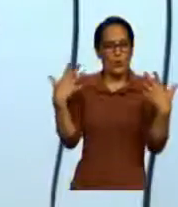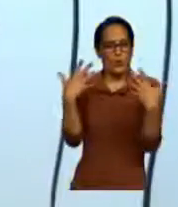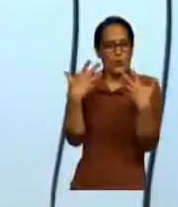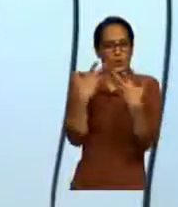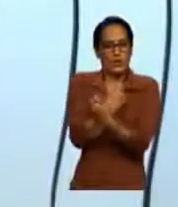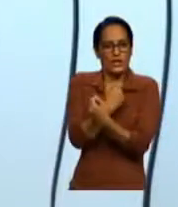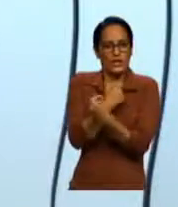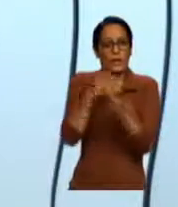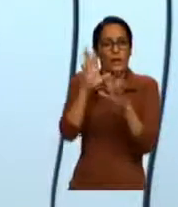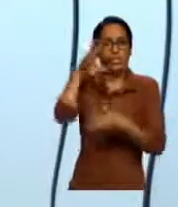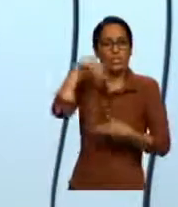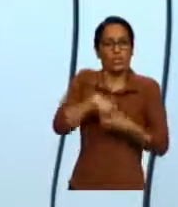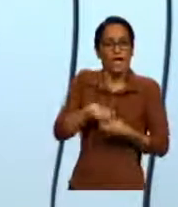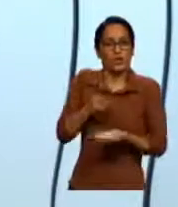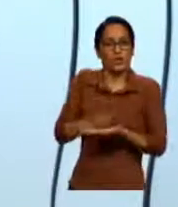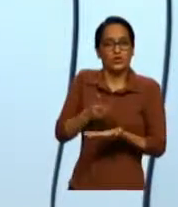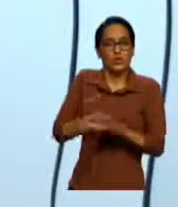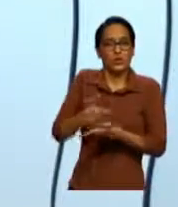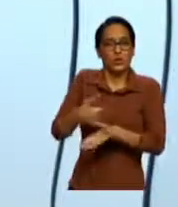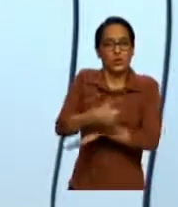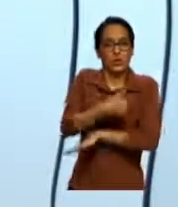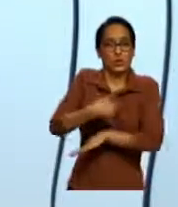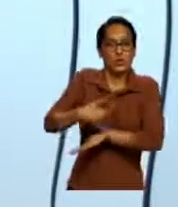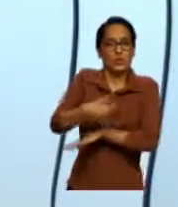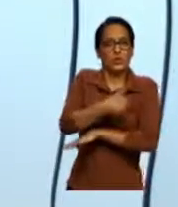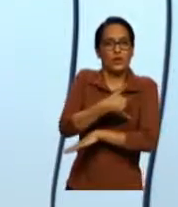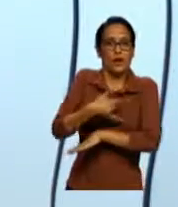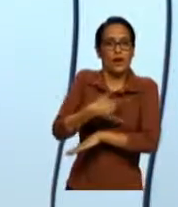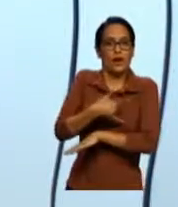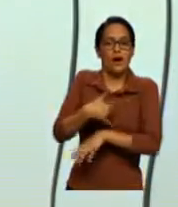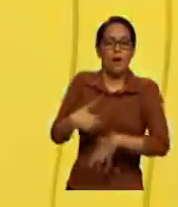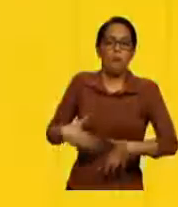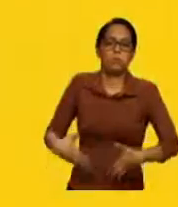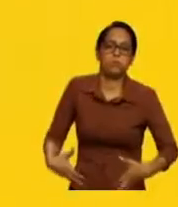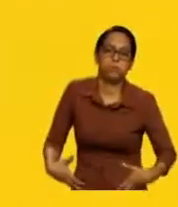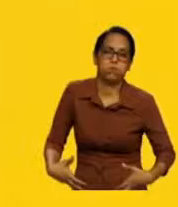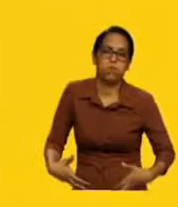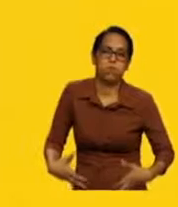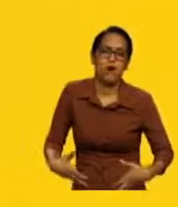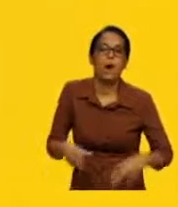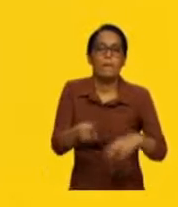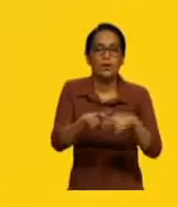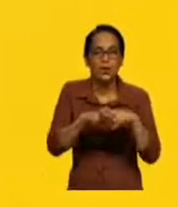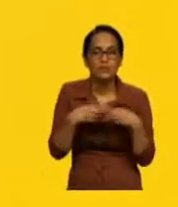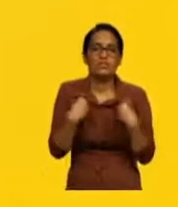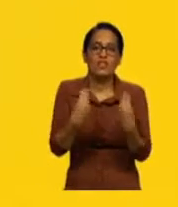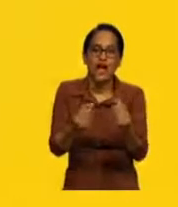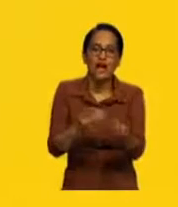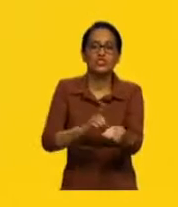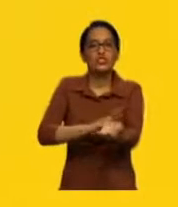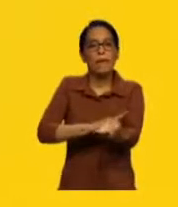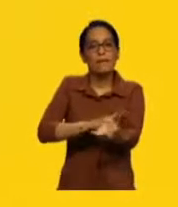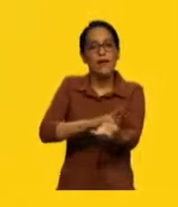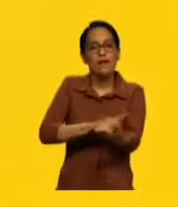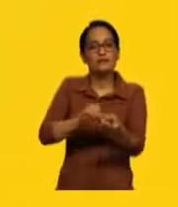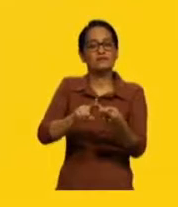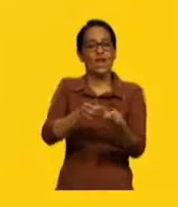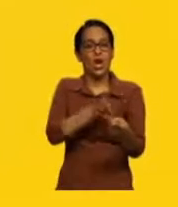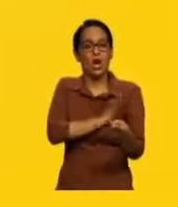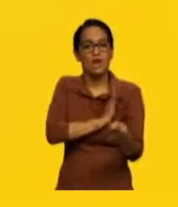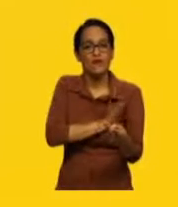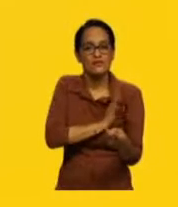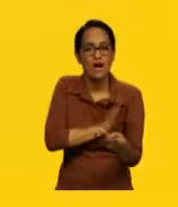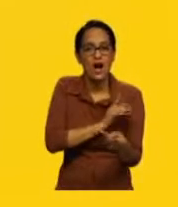acúmulo de gordura do meu corpo. Com isso, então, eu posso desencadear diabetes, doenças